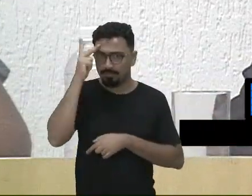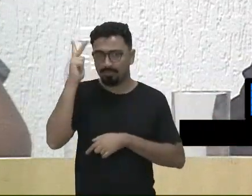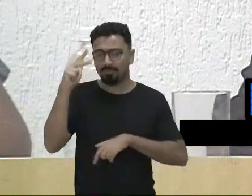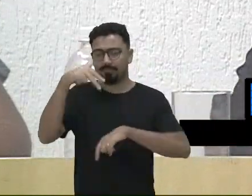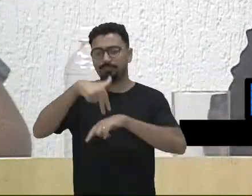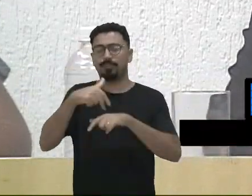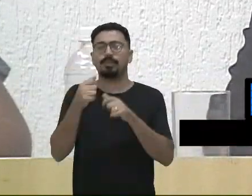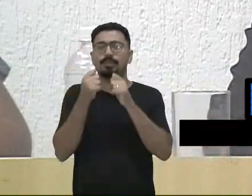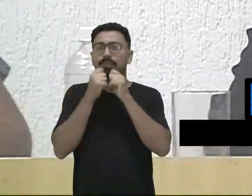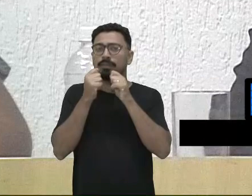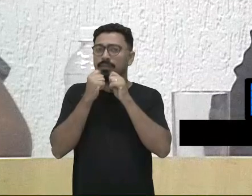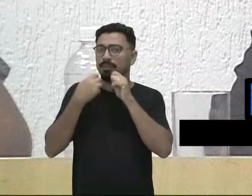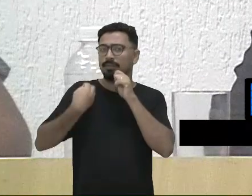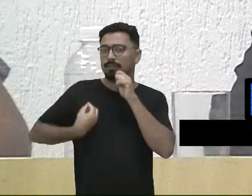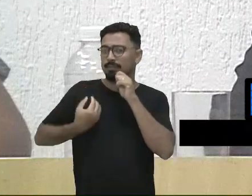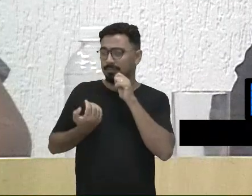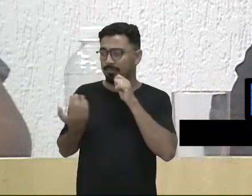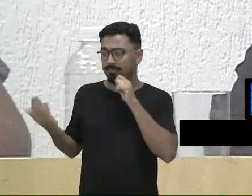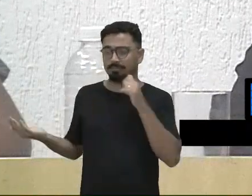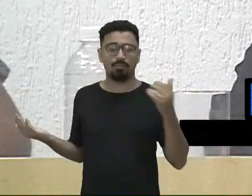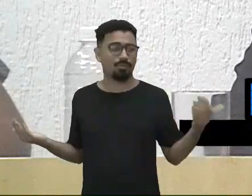tribuna, que estão aqui do meu lado,